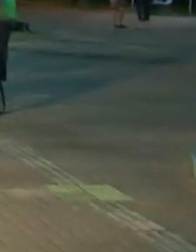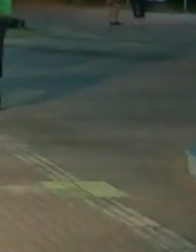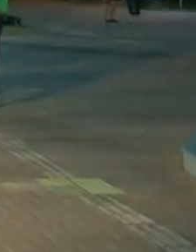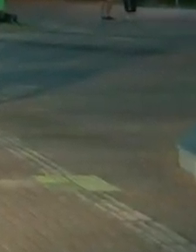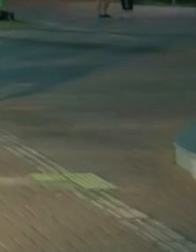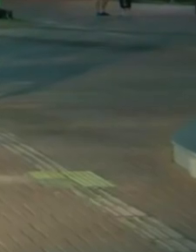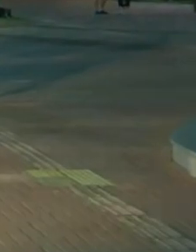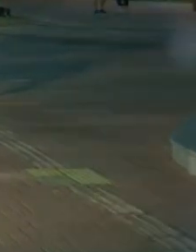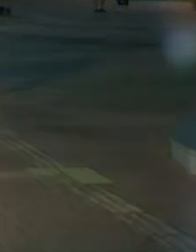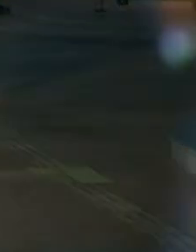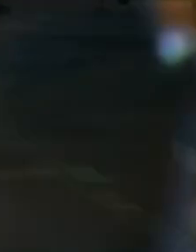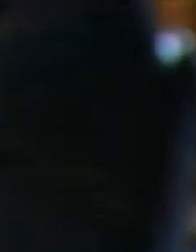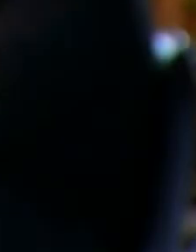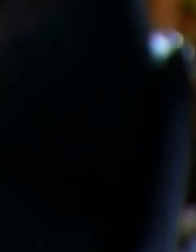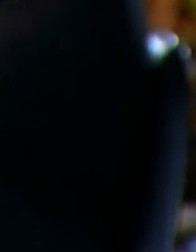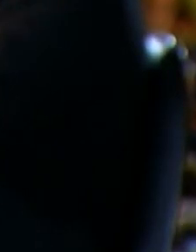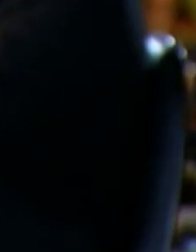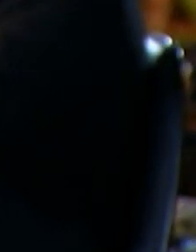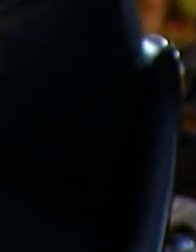deste povo.